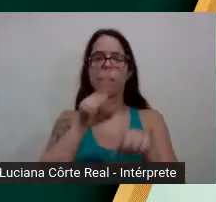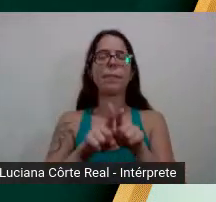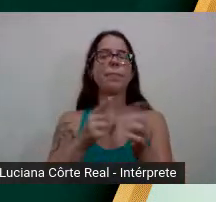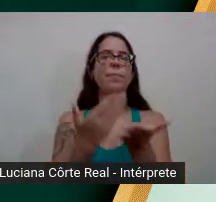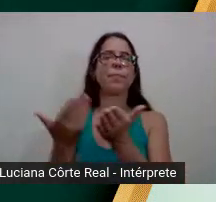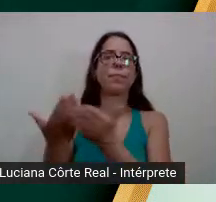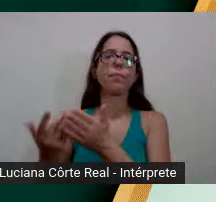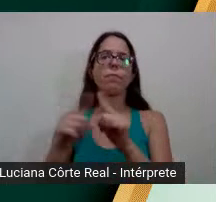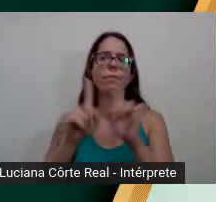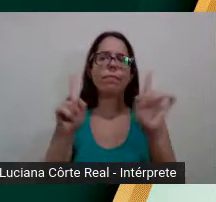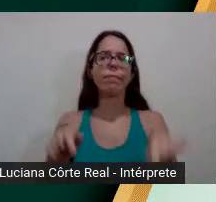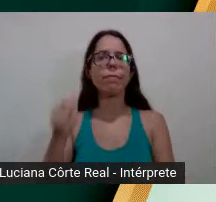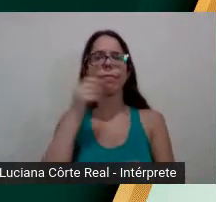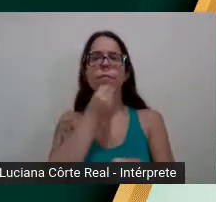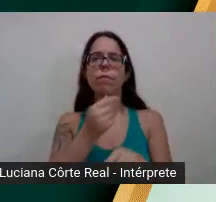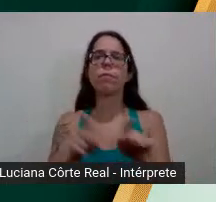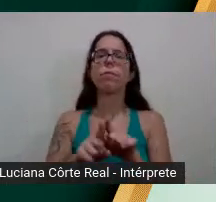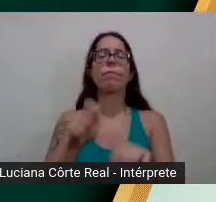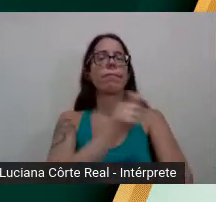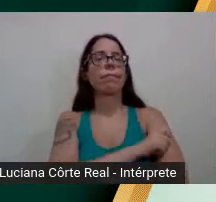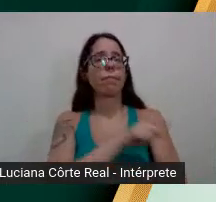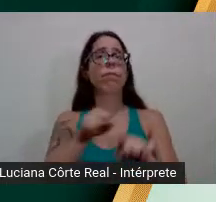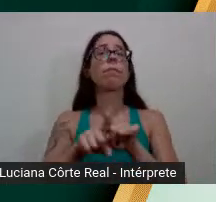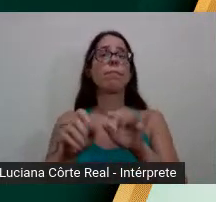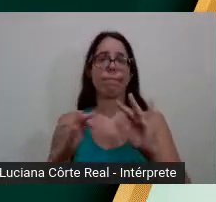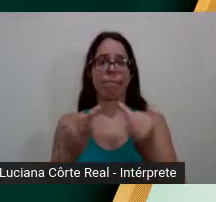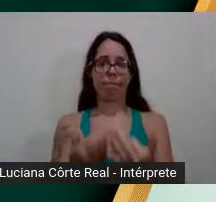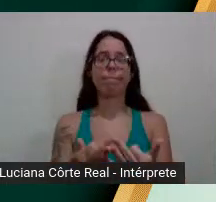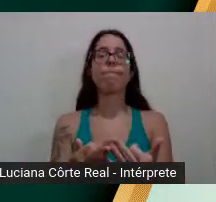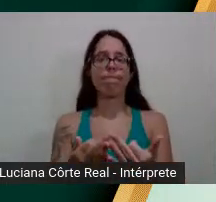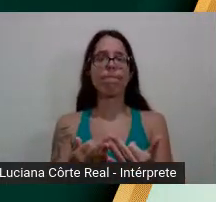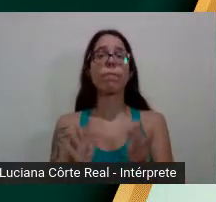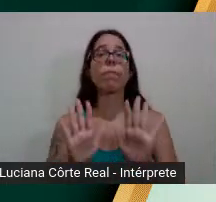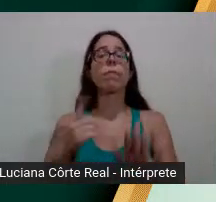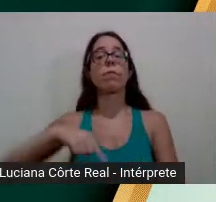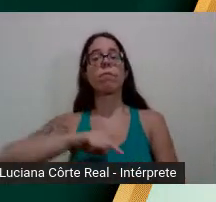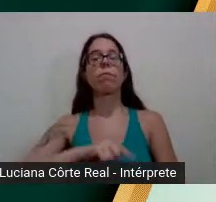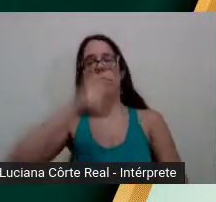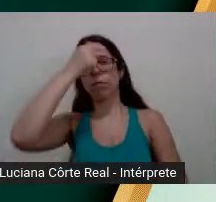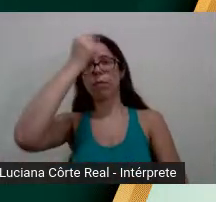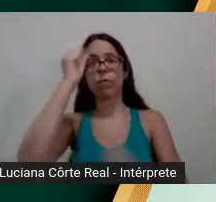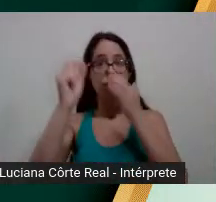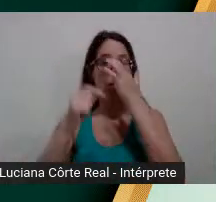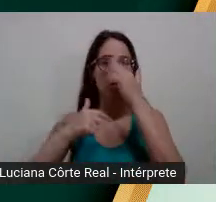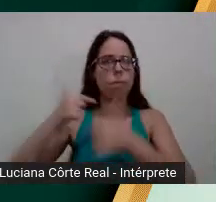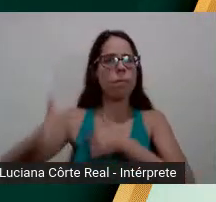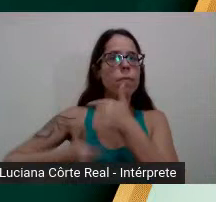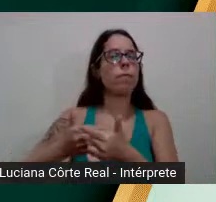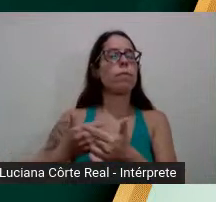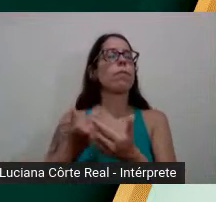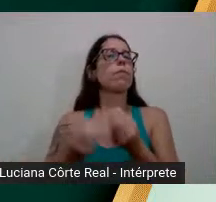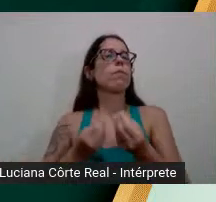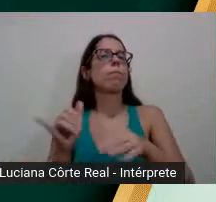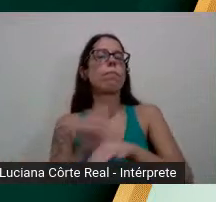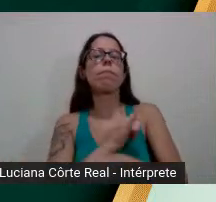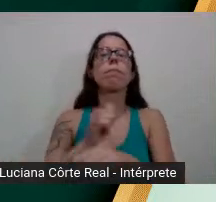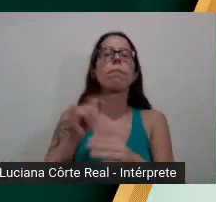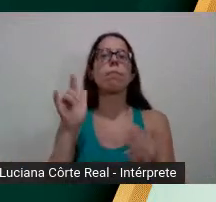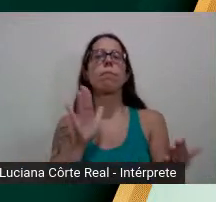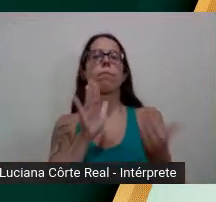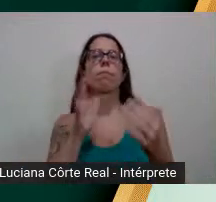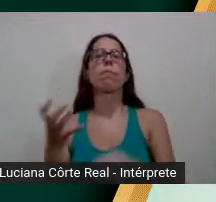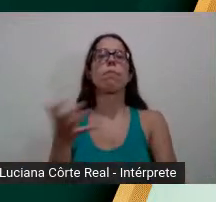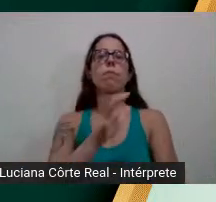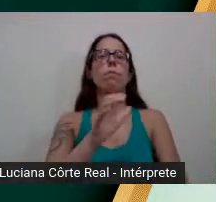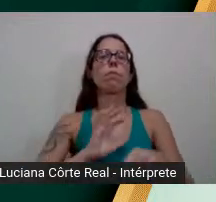e familiares. Mas, como universidade, trabalhamos nas ações de enfrentamento ao coronavírus com a produção de